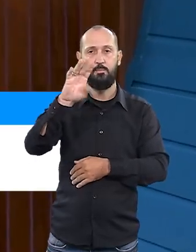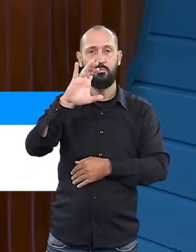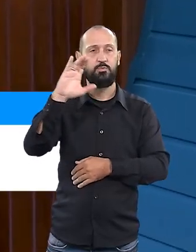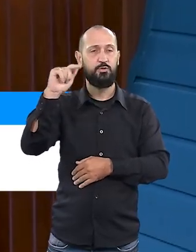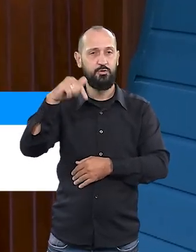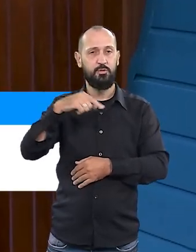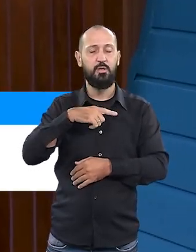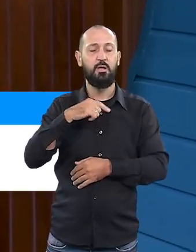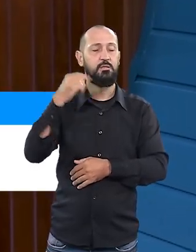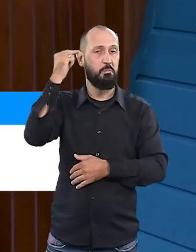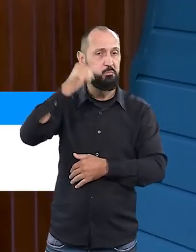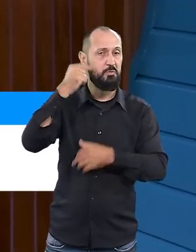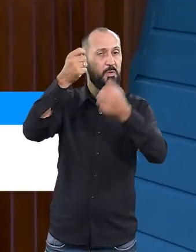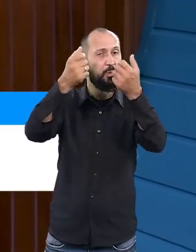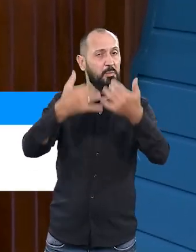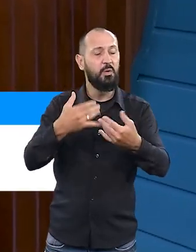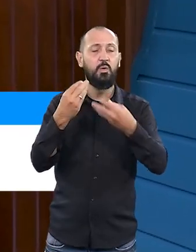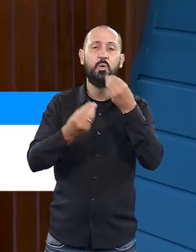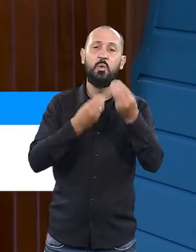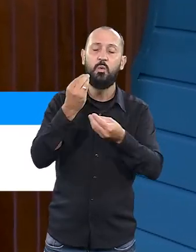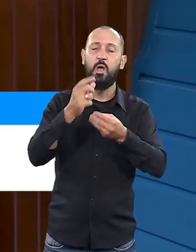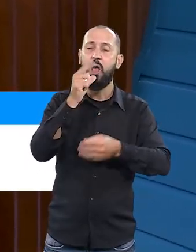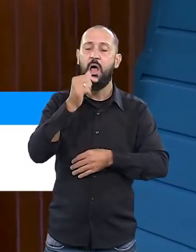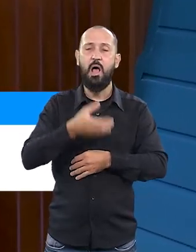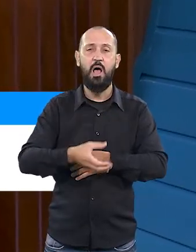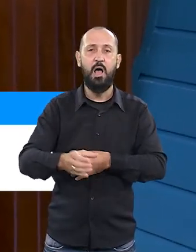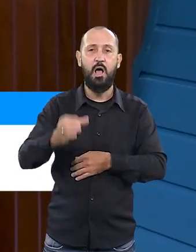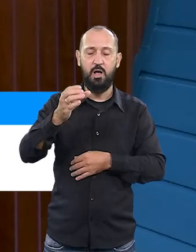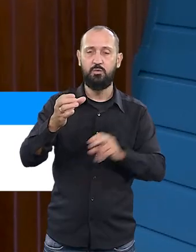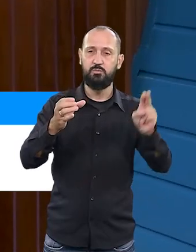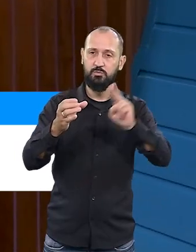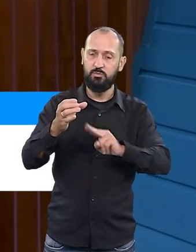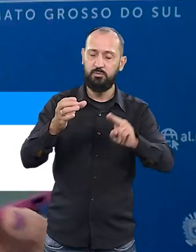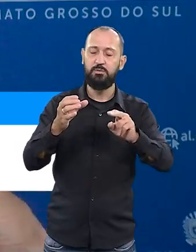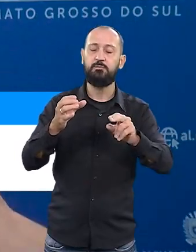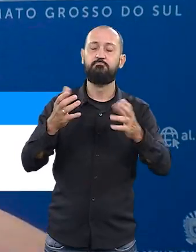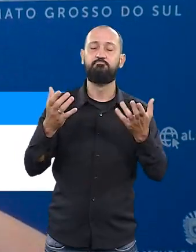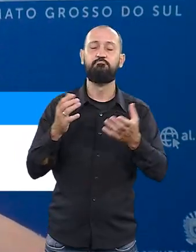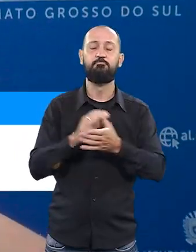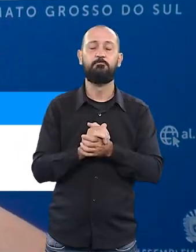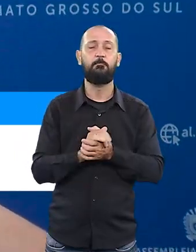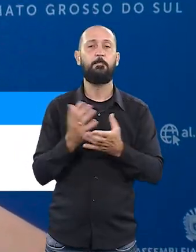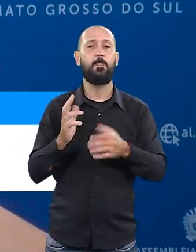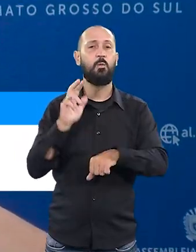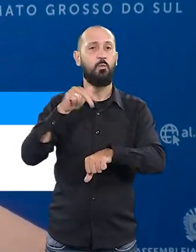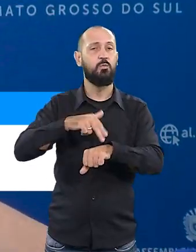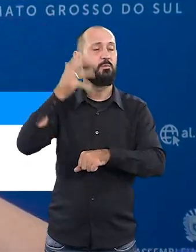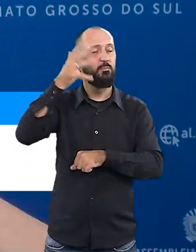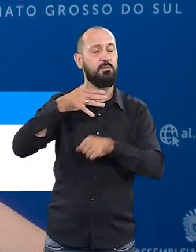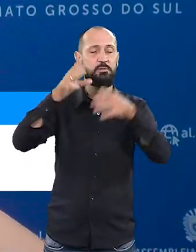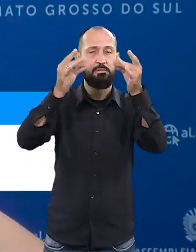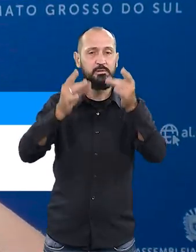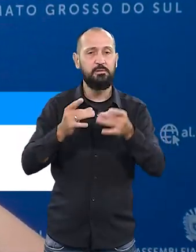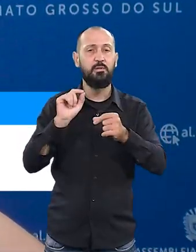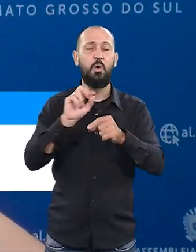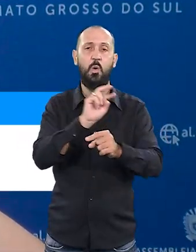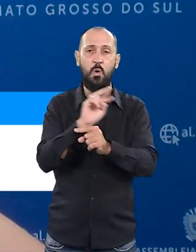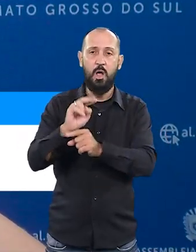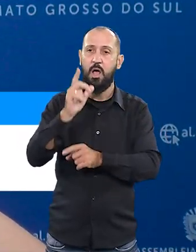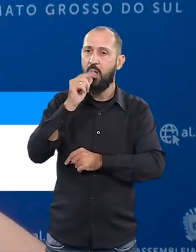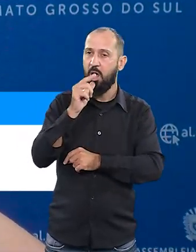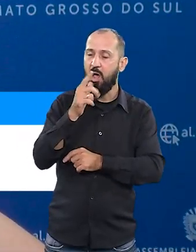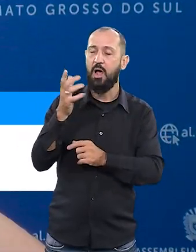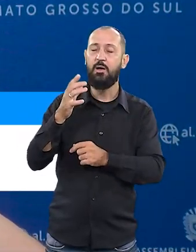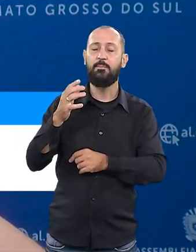apresentação a advogada também falou sobre o consumo consciente e sustentável bem hoje na palestra eu pontuei muito em relação à preservação da